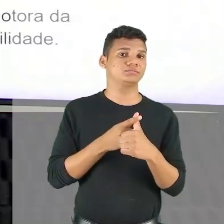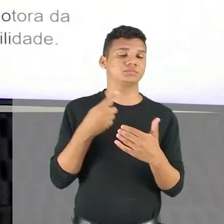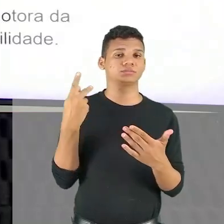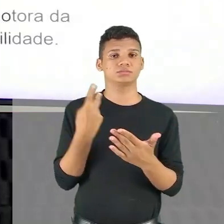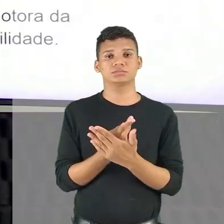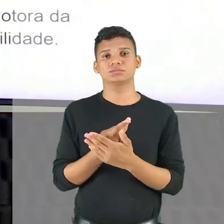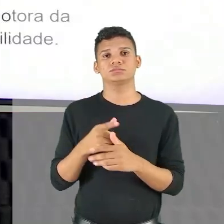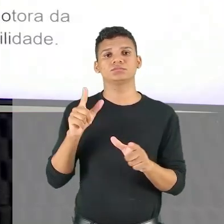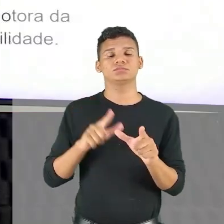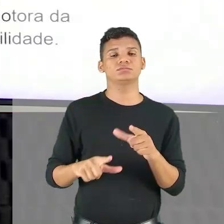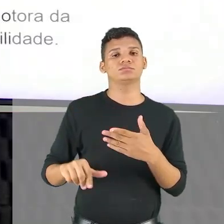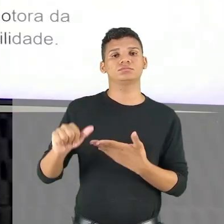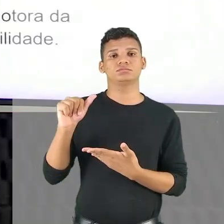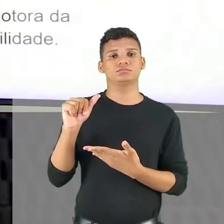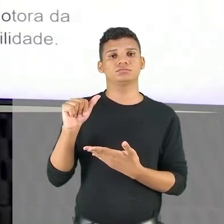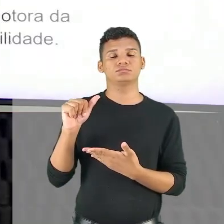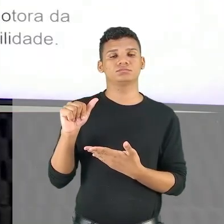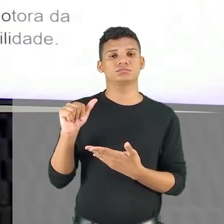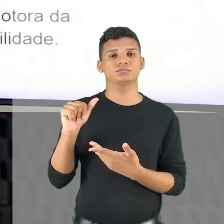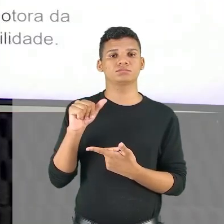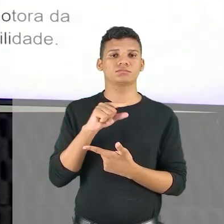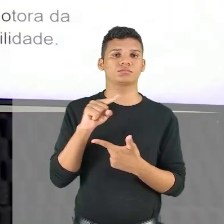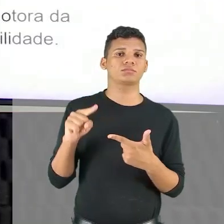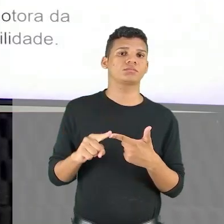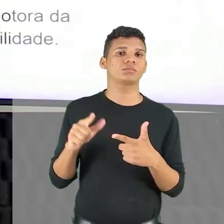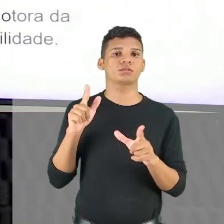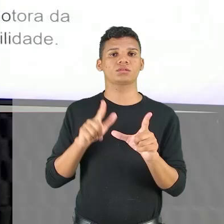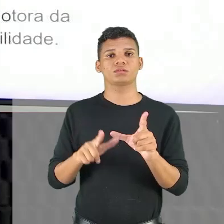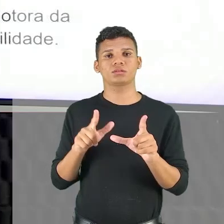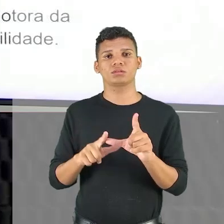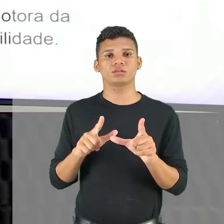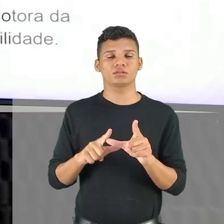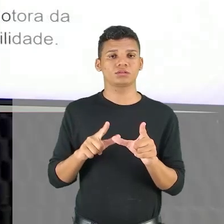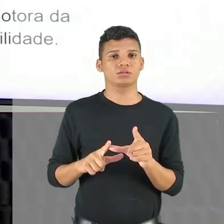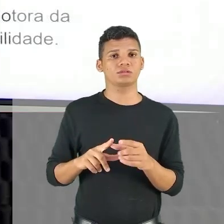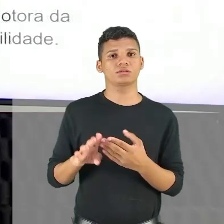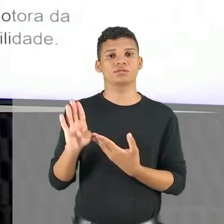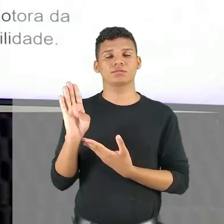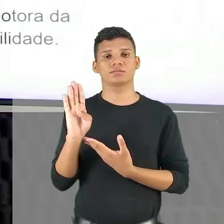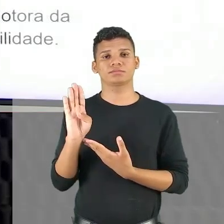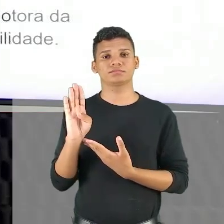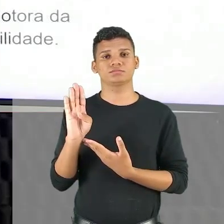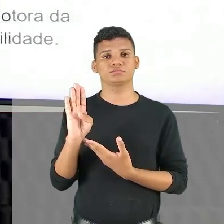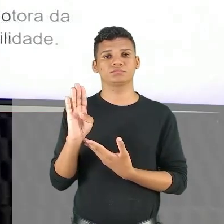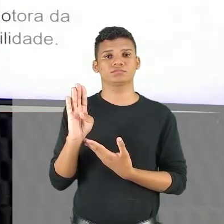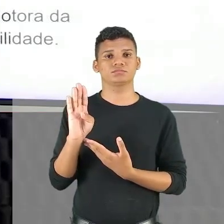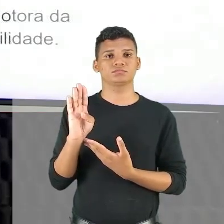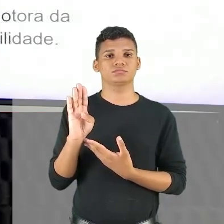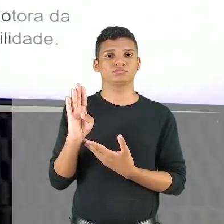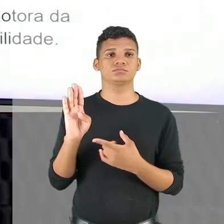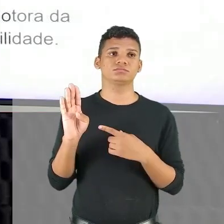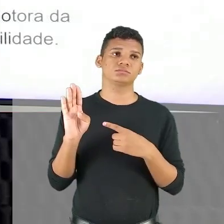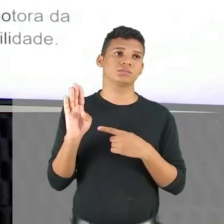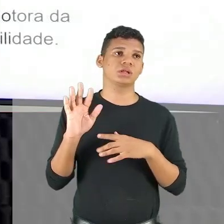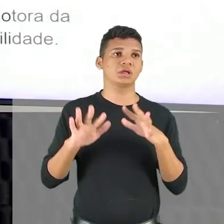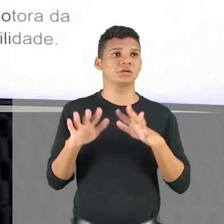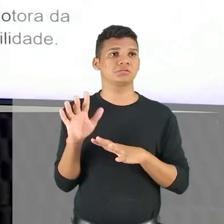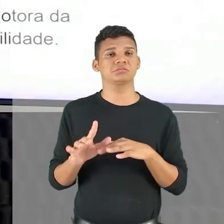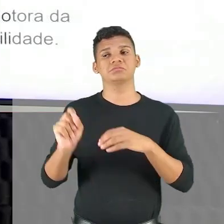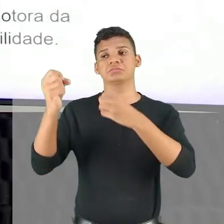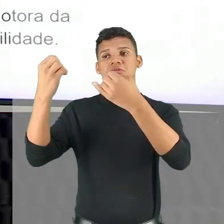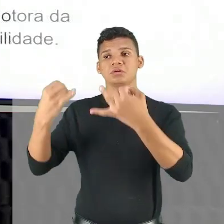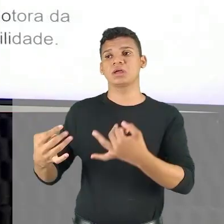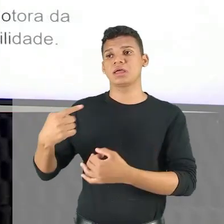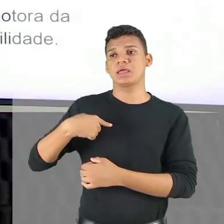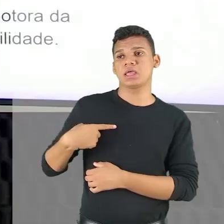errada. Agregar diversas vozes para impor valores às lactantes? Agregar diversas vozes? Sim, quando eu falo eu e